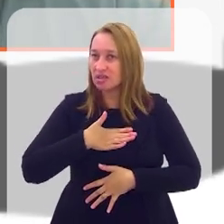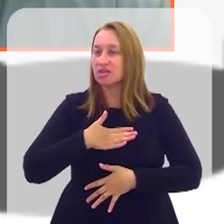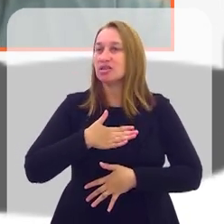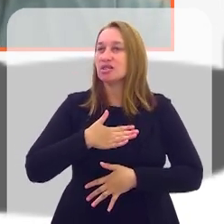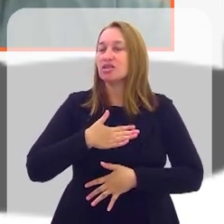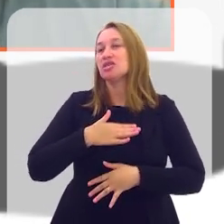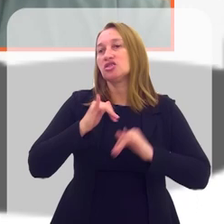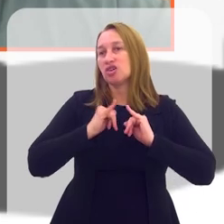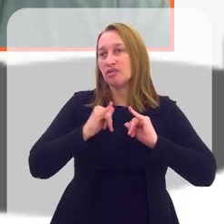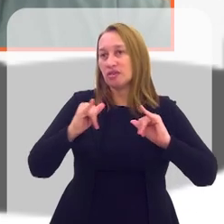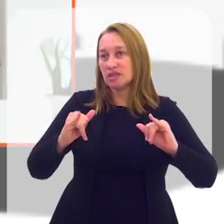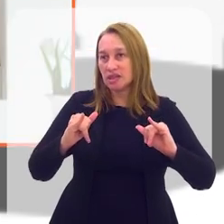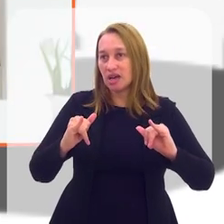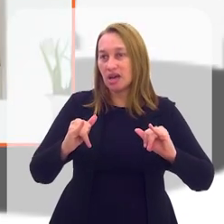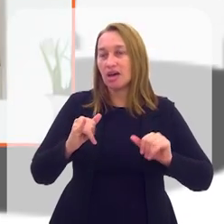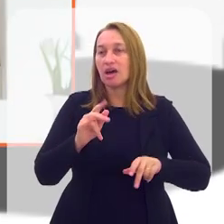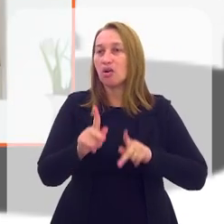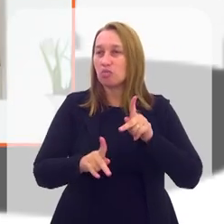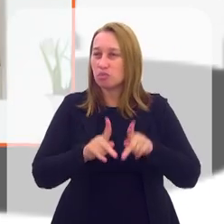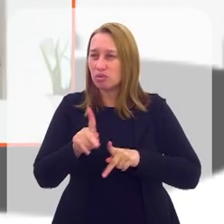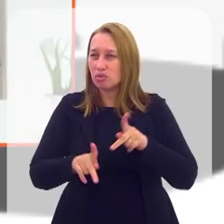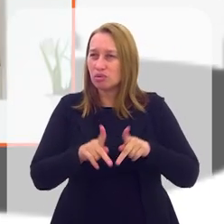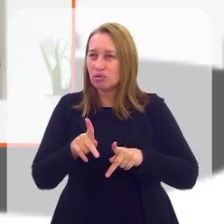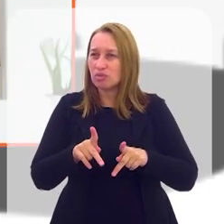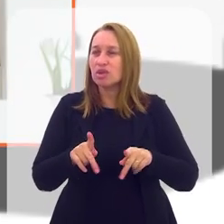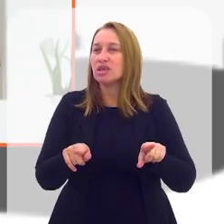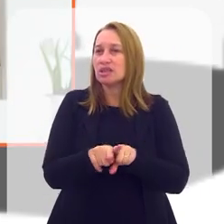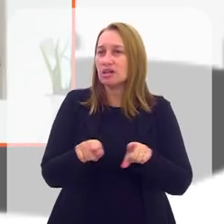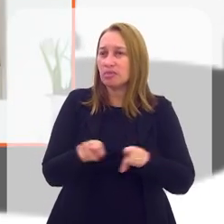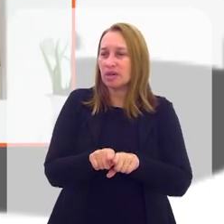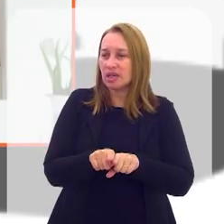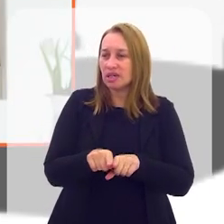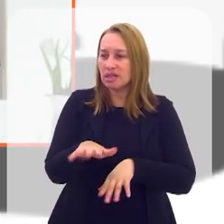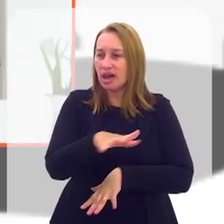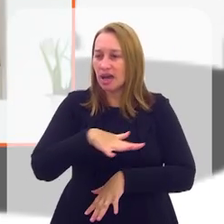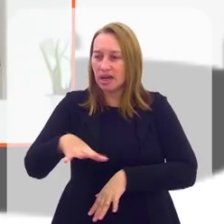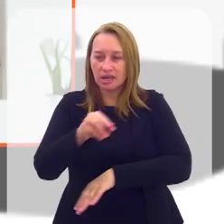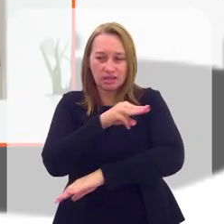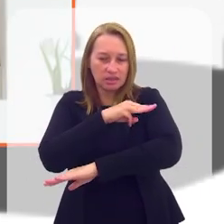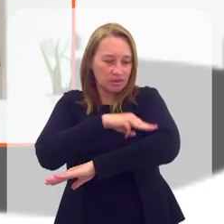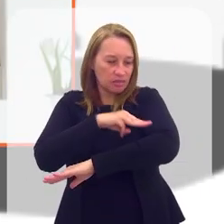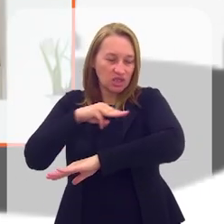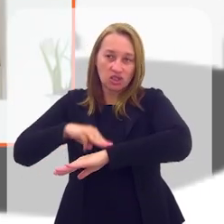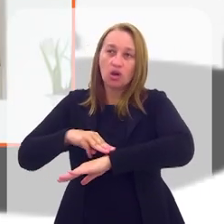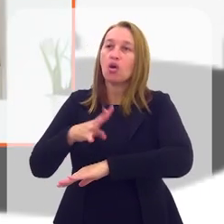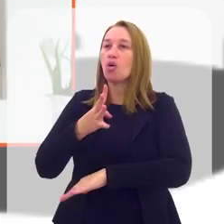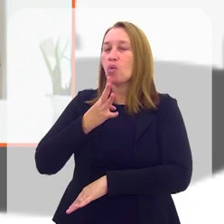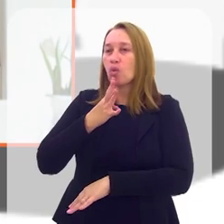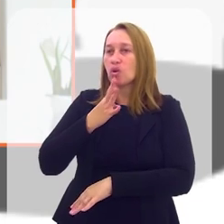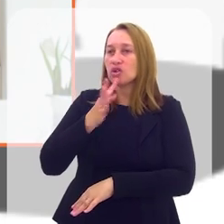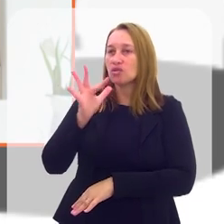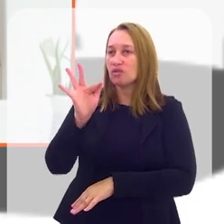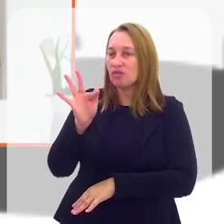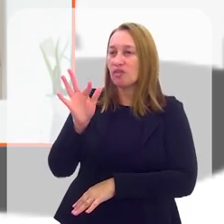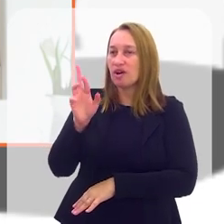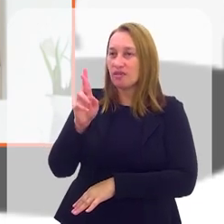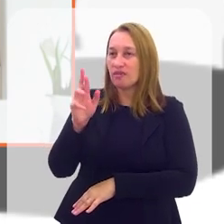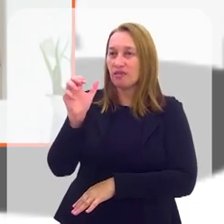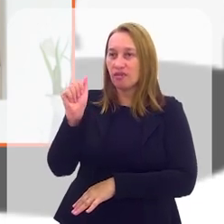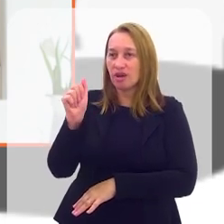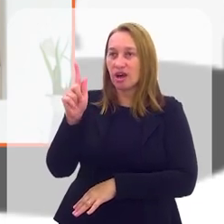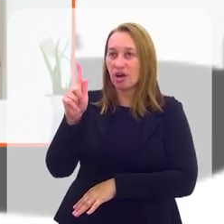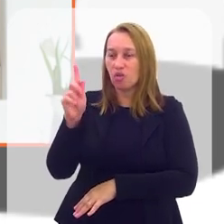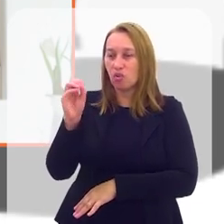deixar disponível para os seus eleitores, sobretudo da região de Magé? Ali eu conheço bastante, Fragoso, Raiz